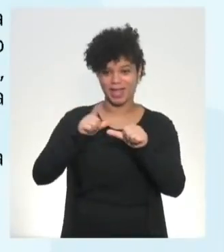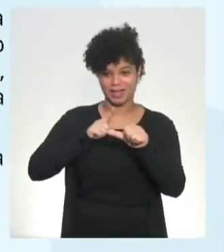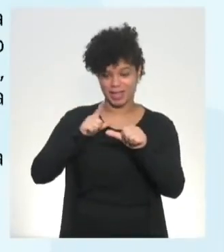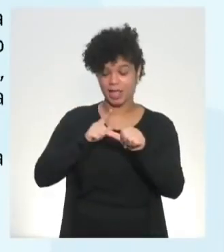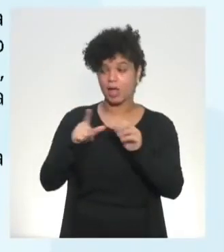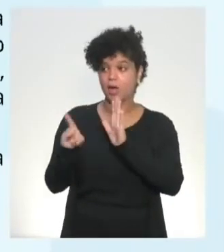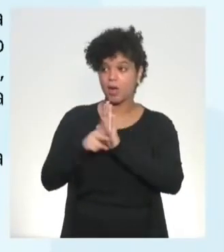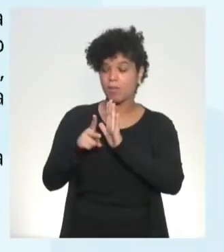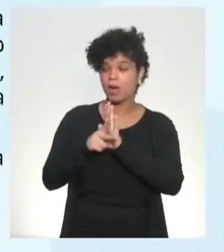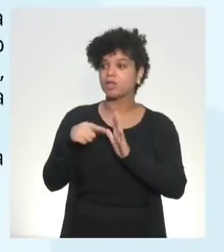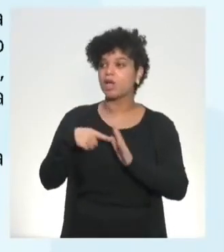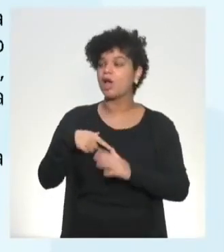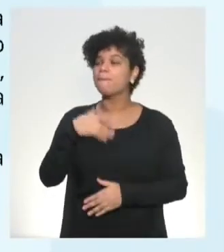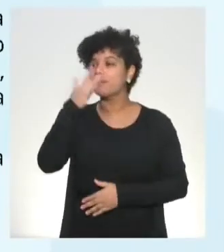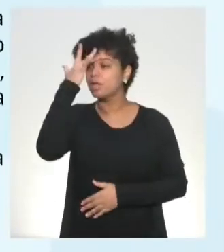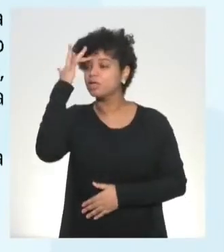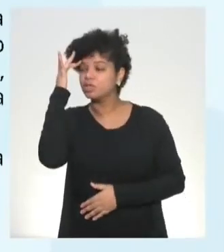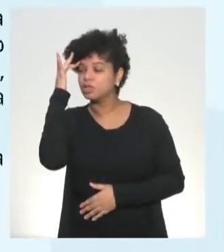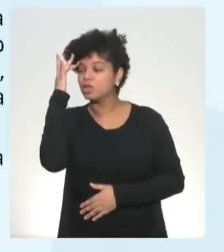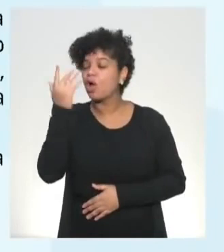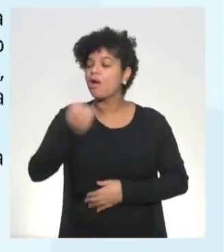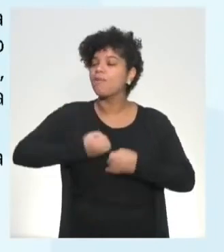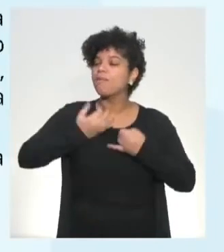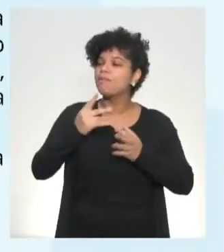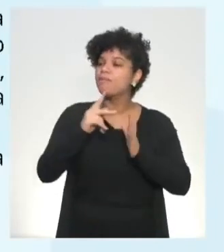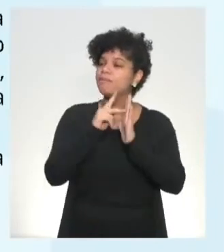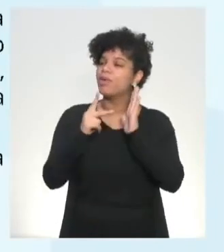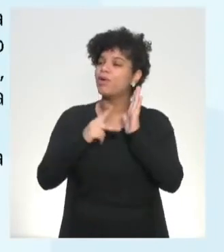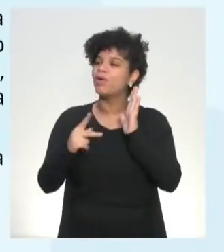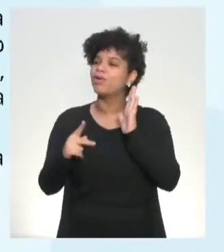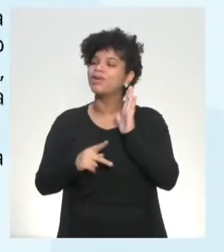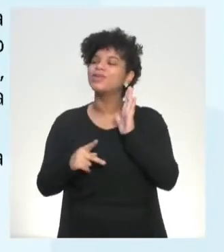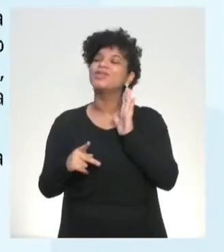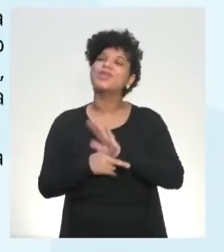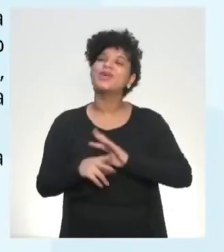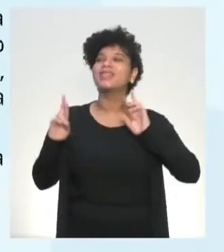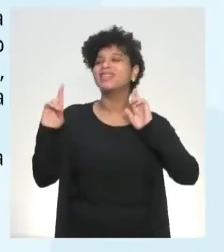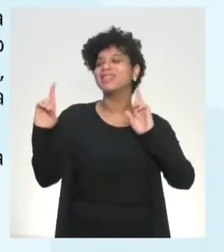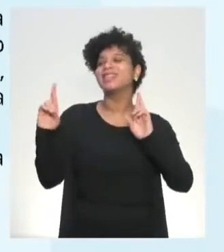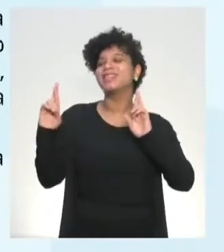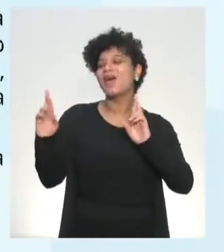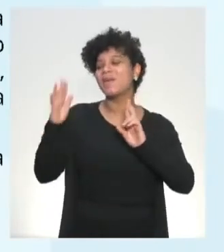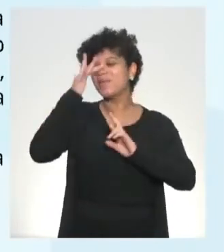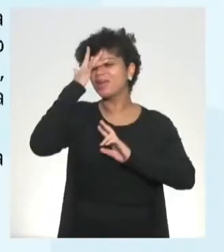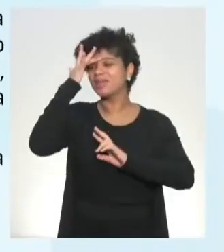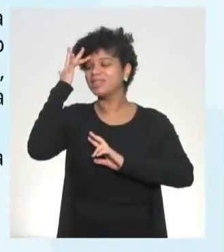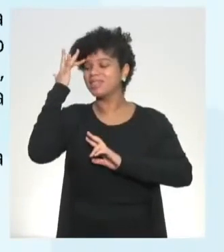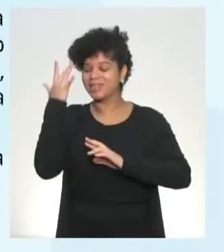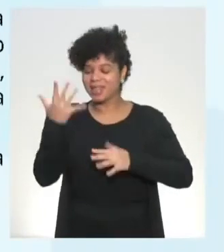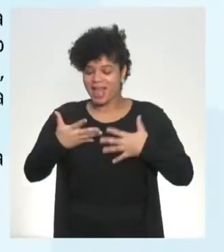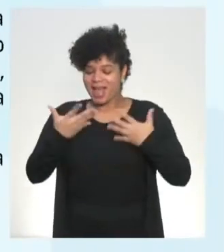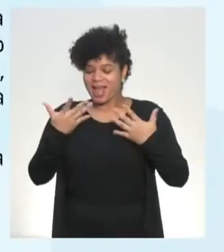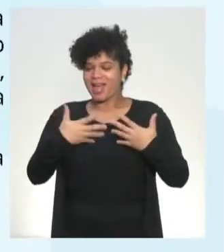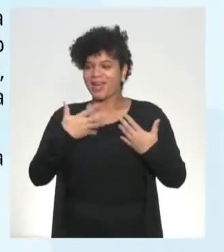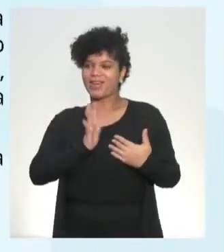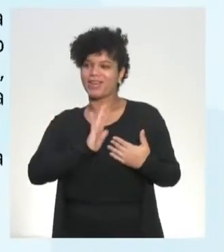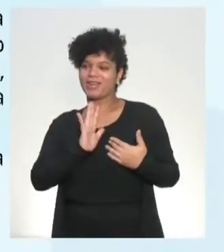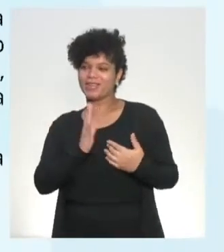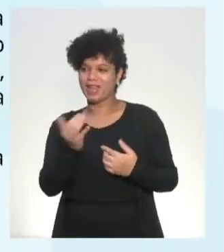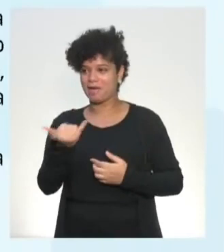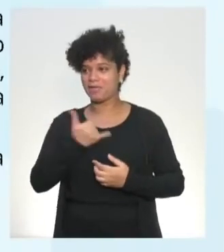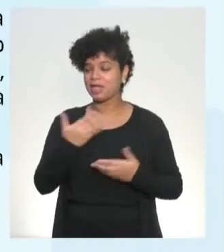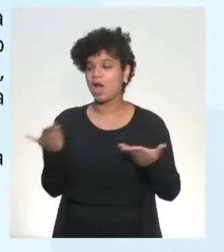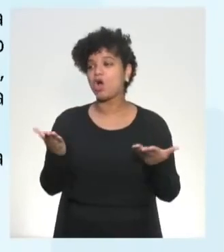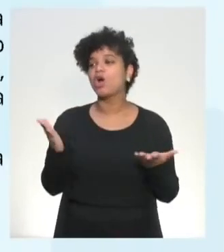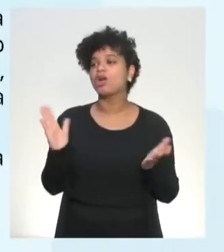dia disse o poeta, isso é promessa divina para o meu coração. Vou me despedindo